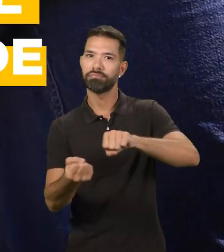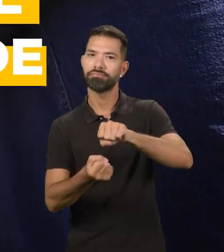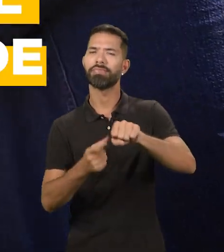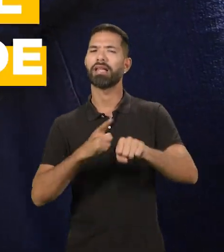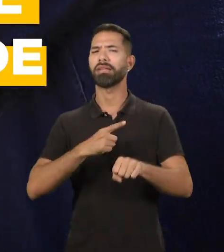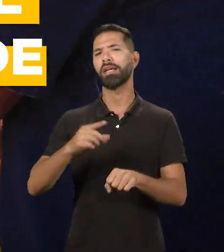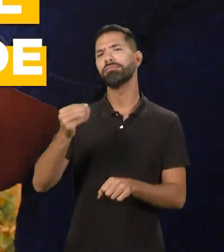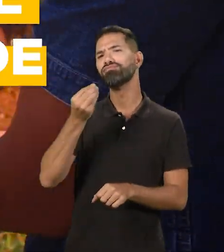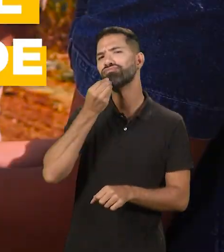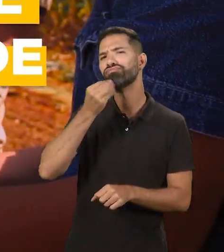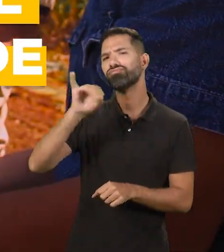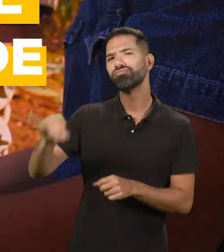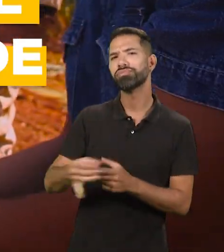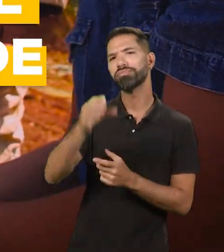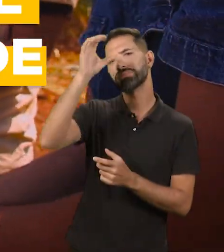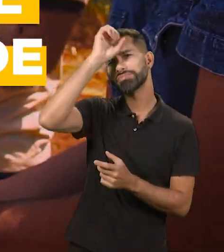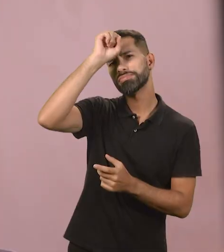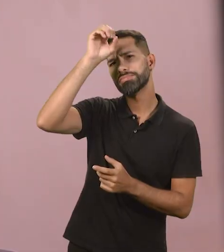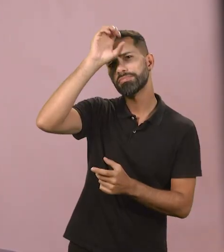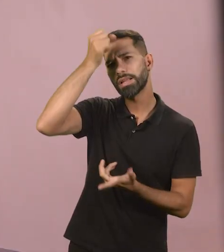com oportunidade,